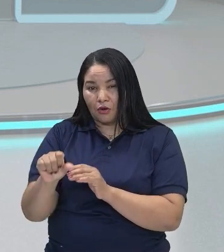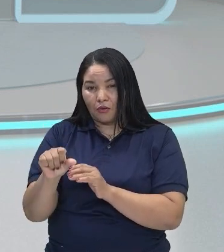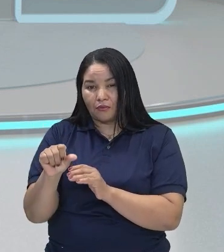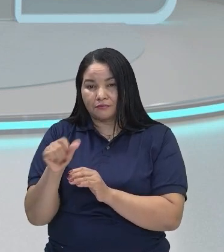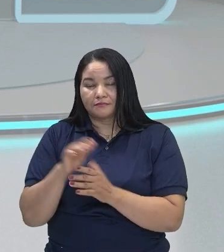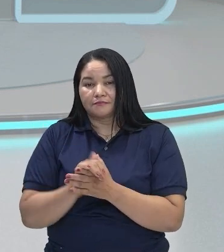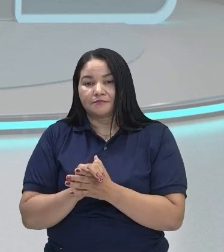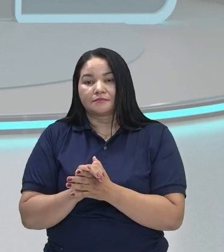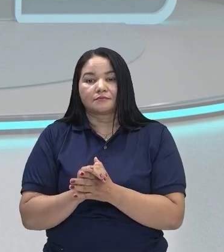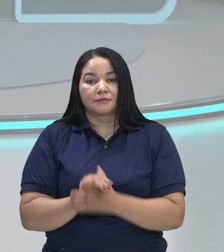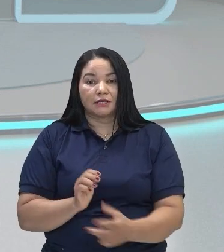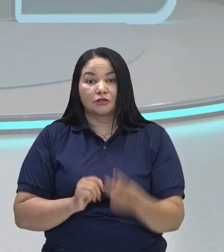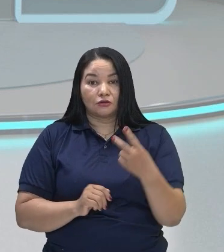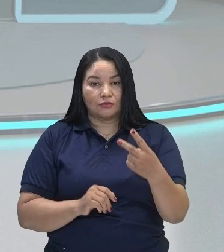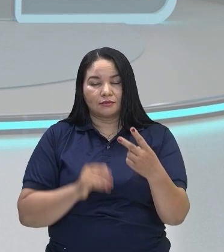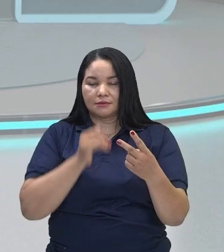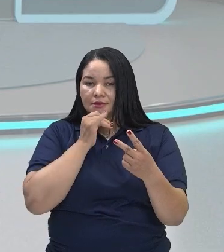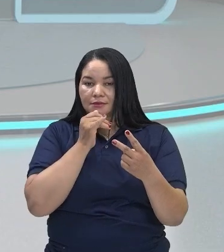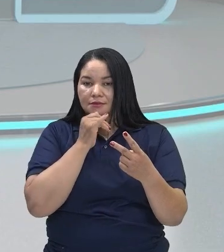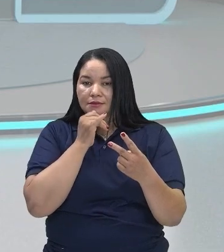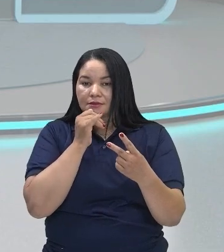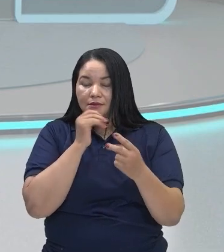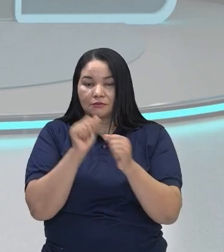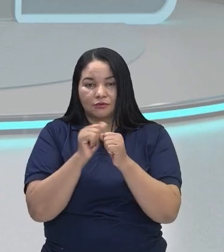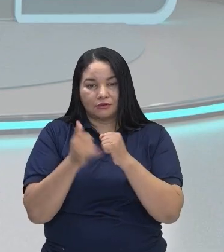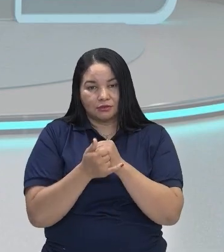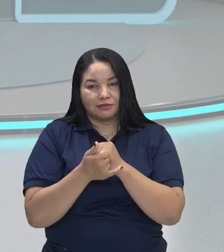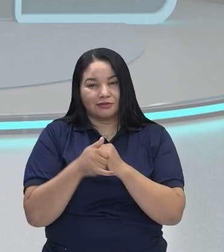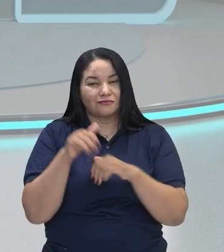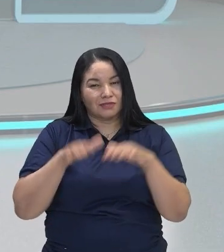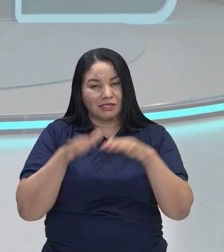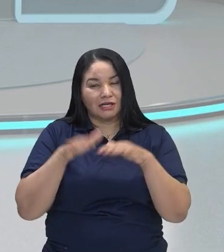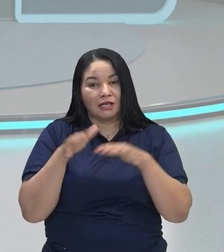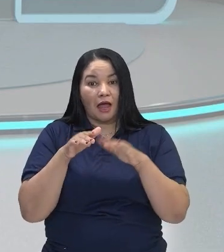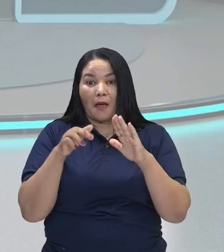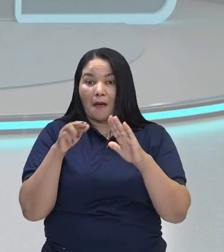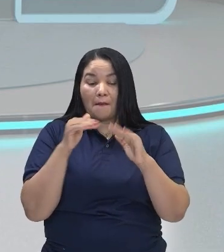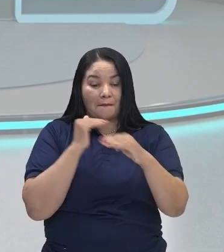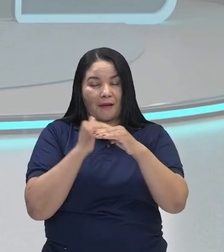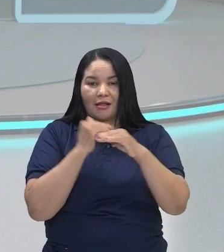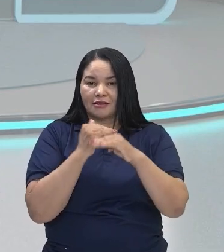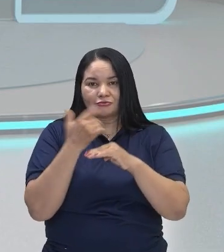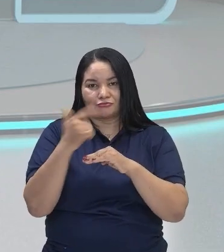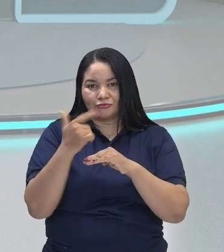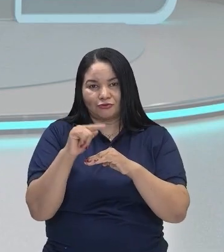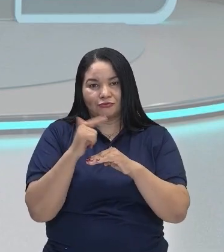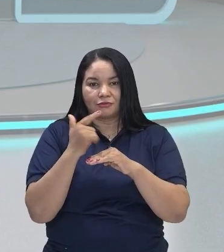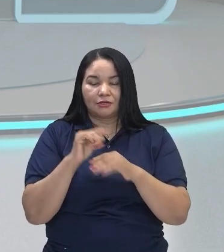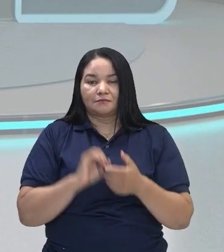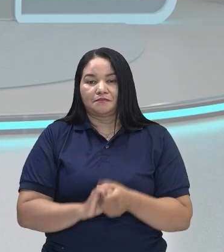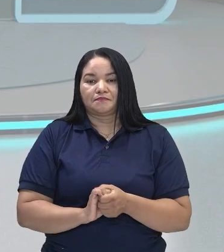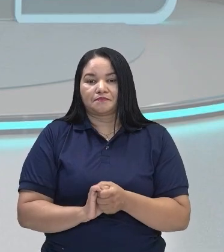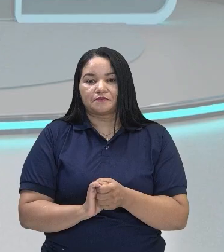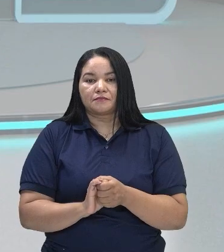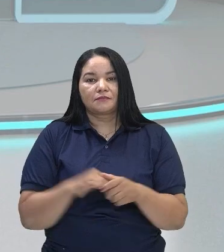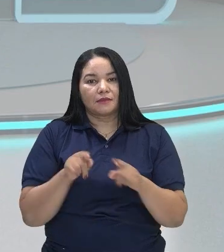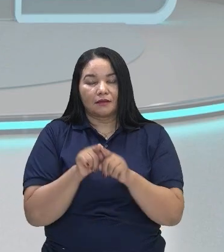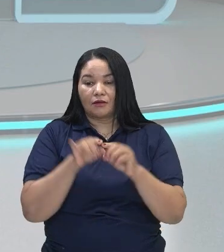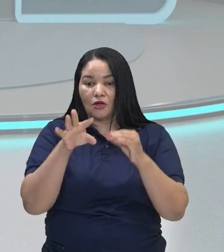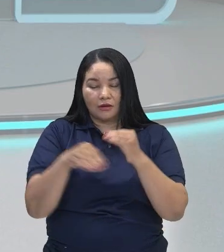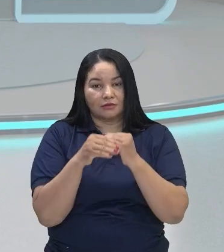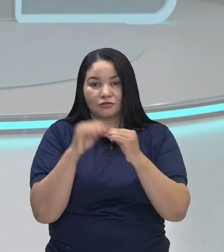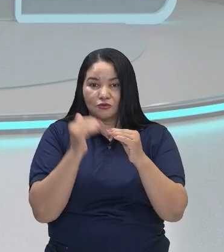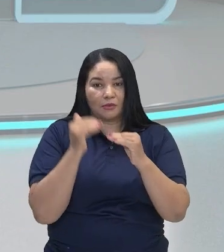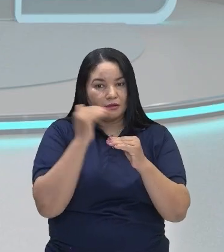exemplos de adjetivos irregulares, ou seja, aqueles que não seguem padrão, né? Eles não têm formação de superlativo nem pelo acréscimo